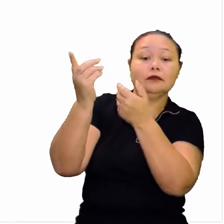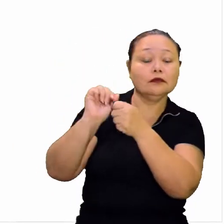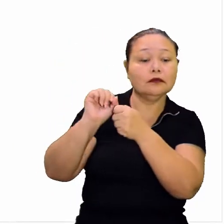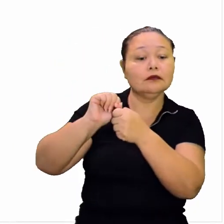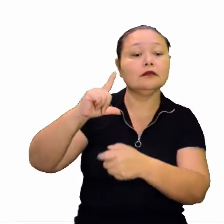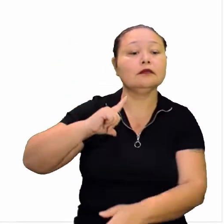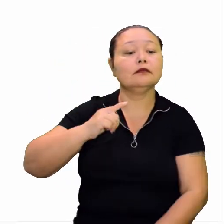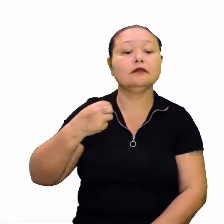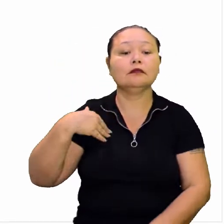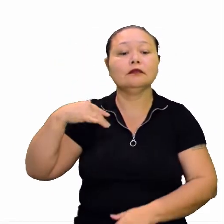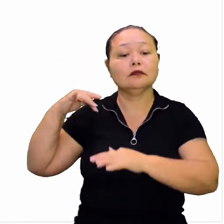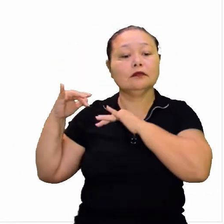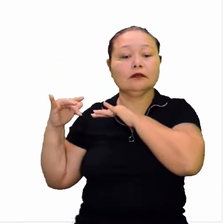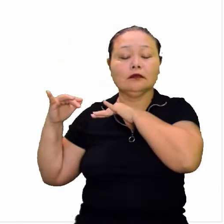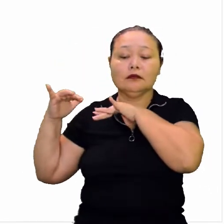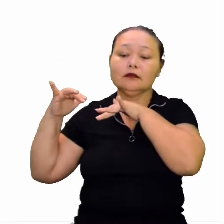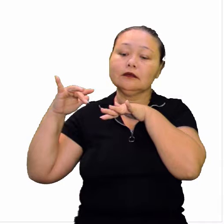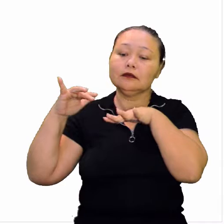Migração, por exemplo,